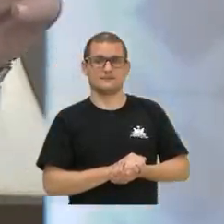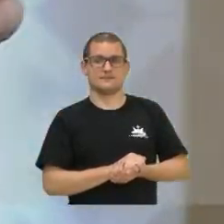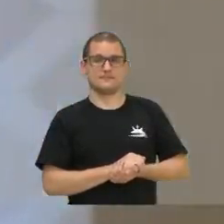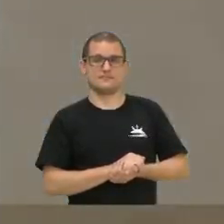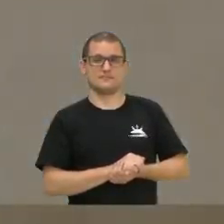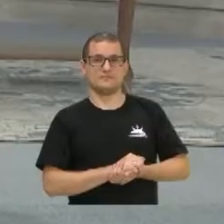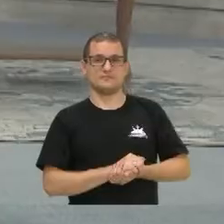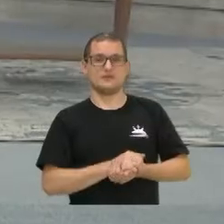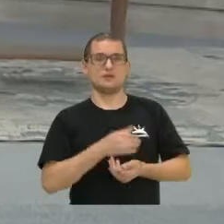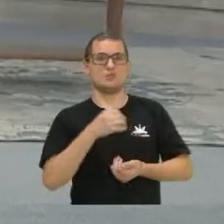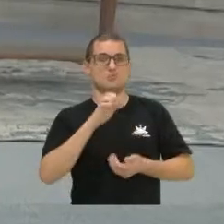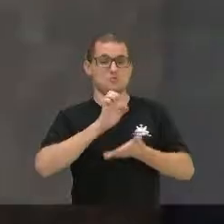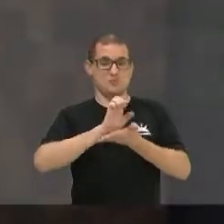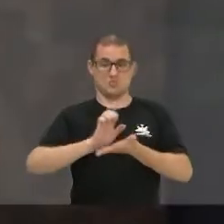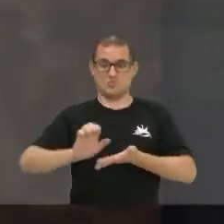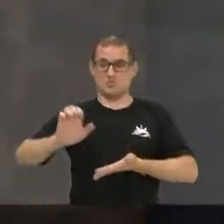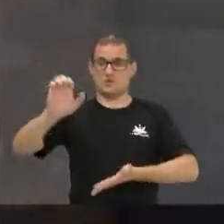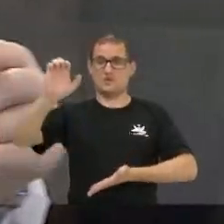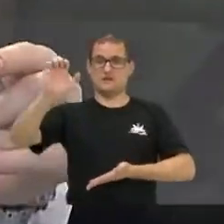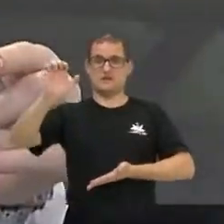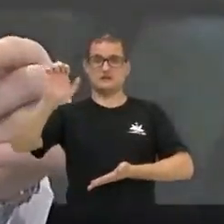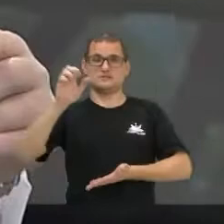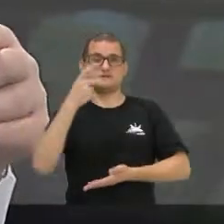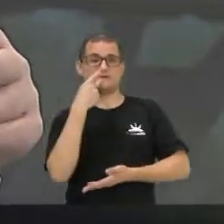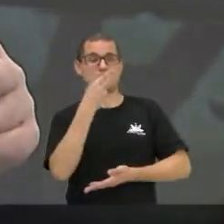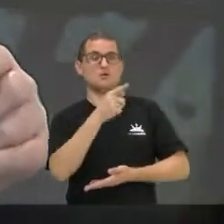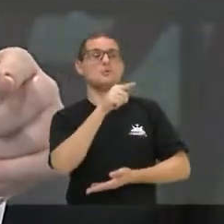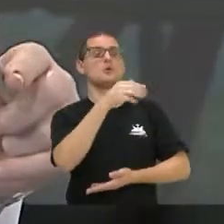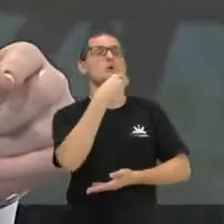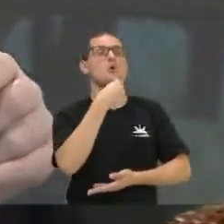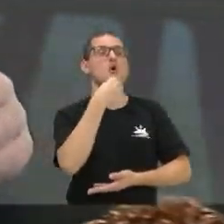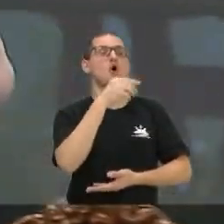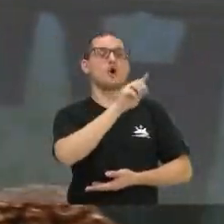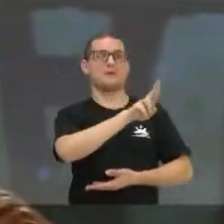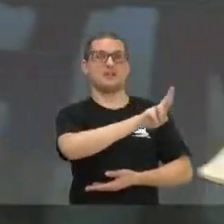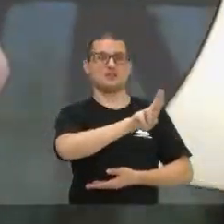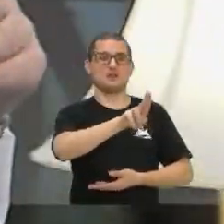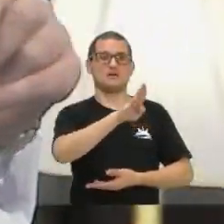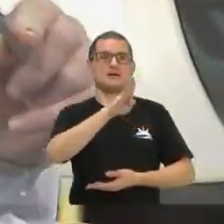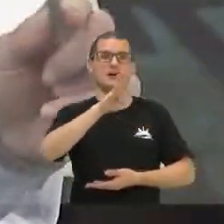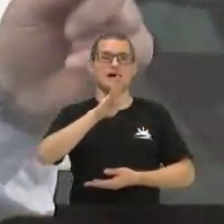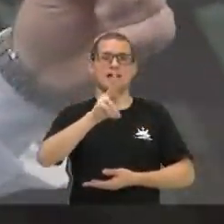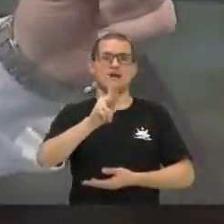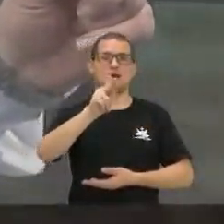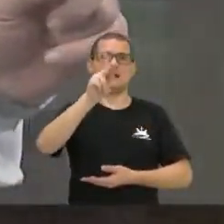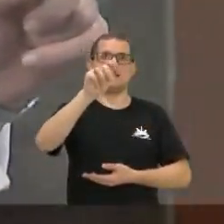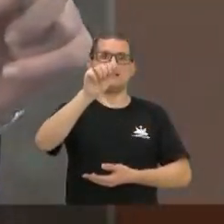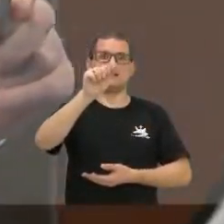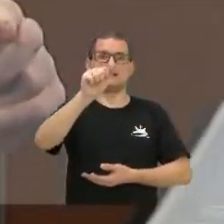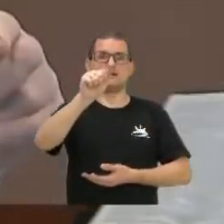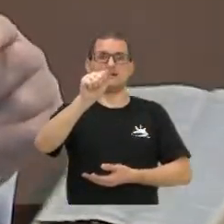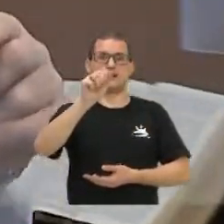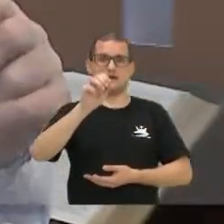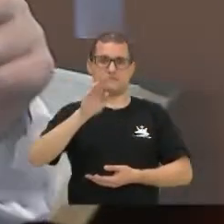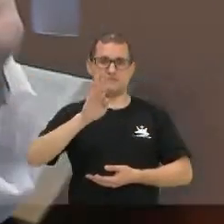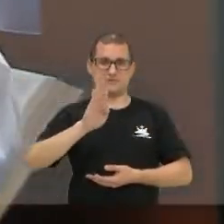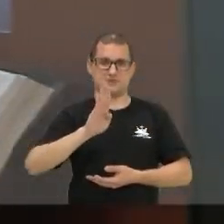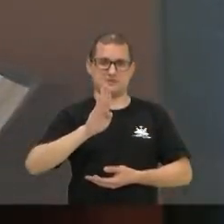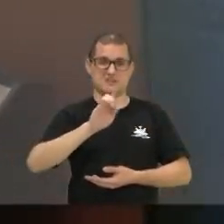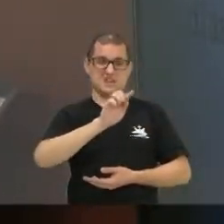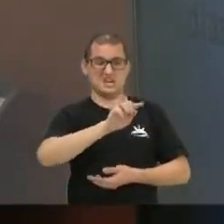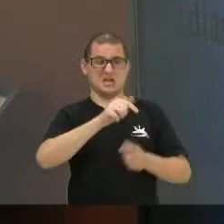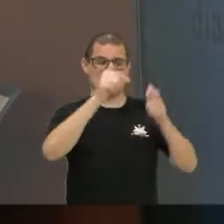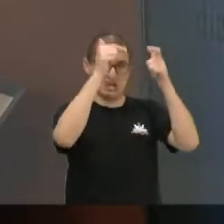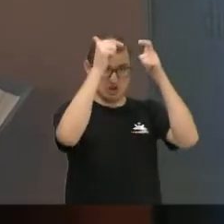eu acabo era um rei de muitas infidelidades o profeta então foi enviado